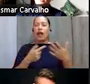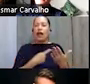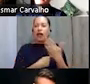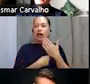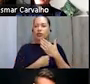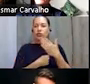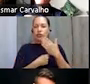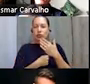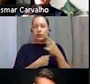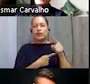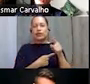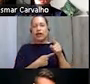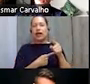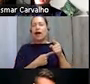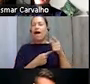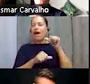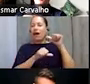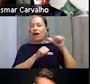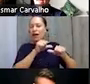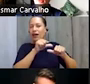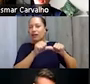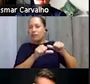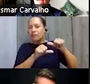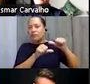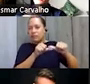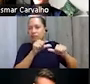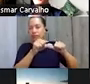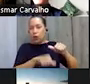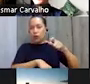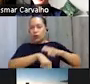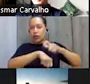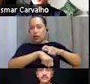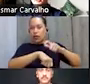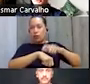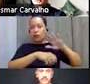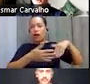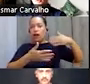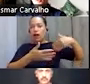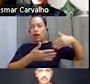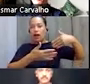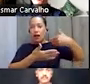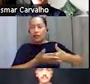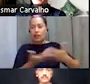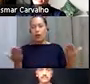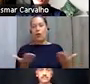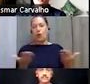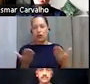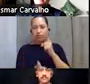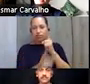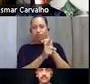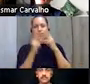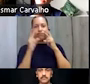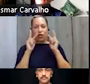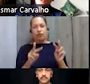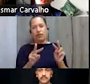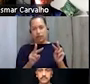informações das transformações temporais até chegarmos ao tempo presente. O tempo presente, ele é,